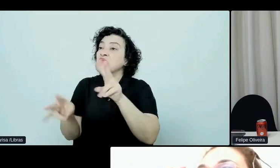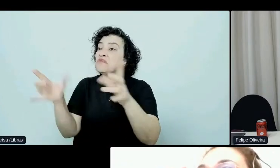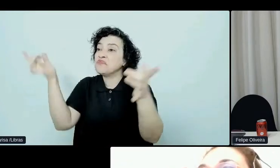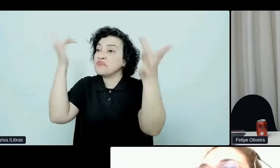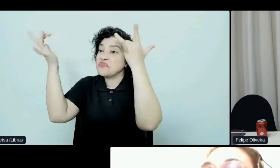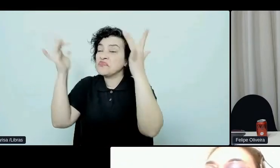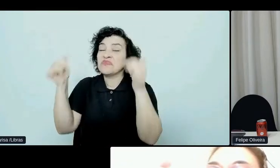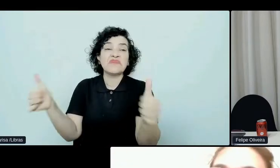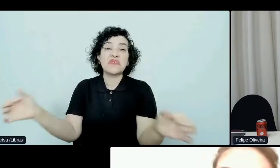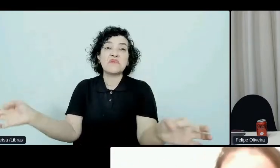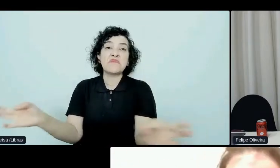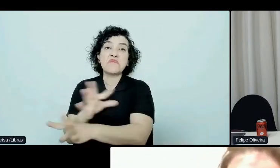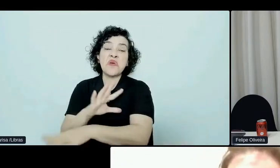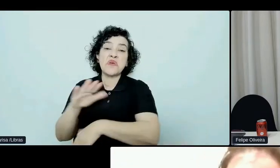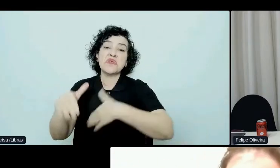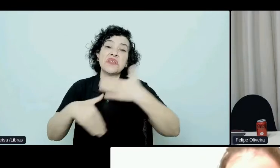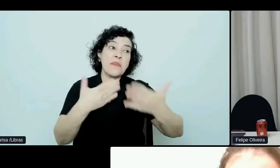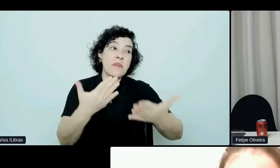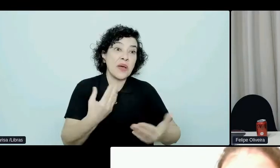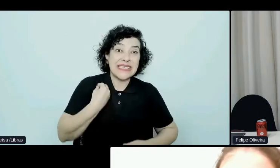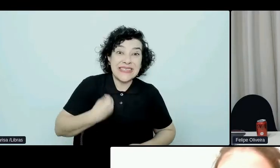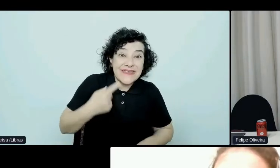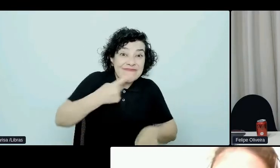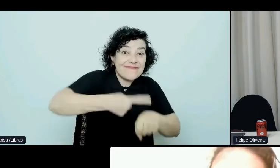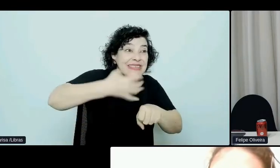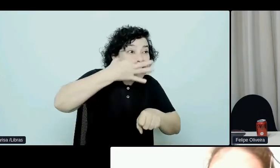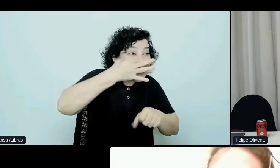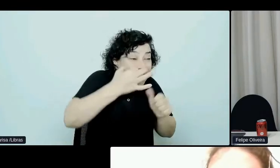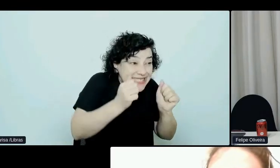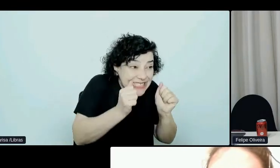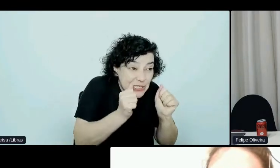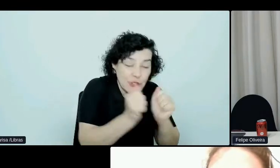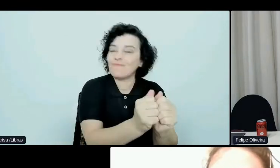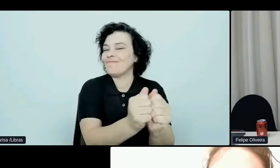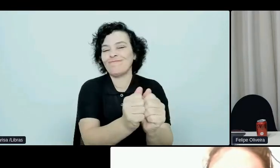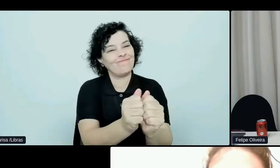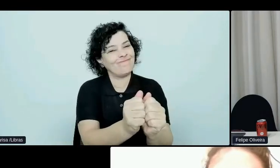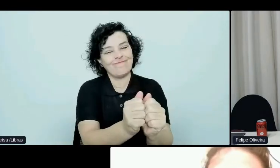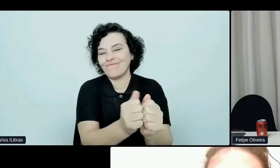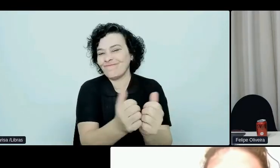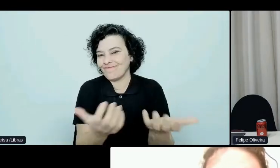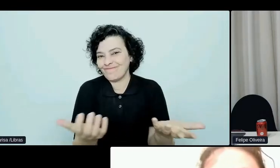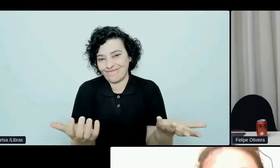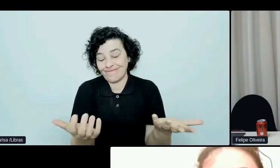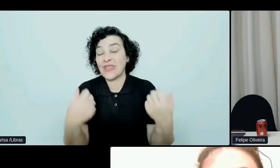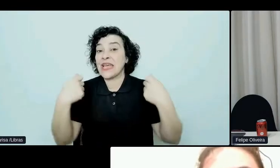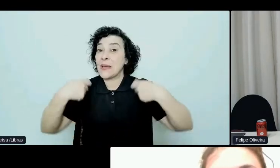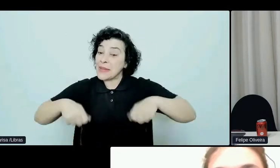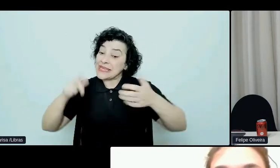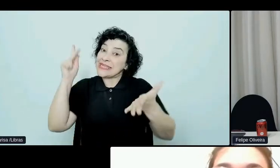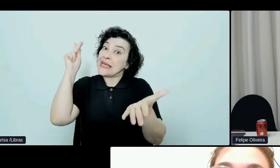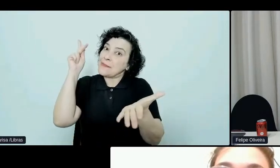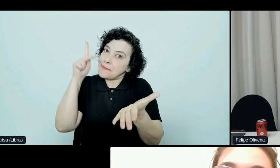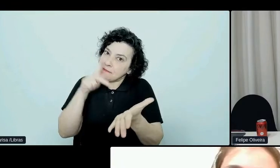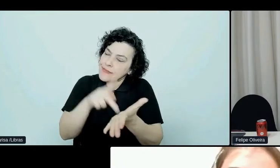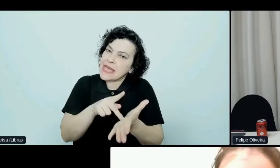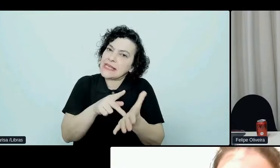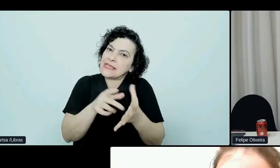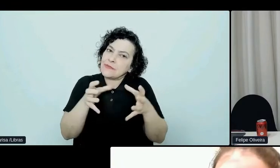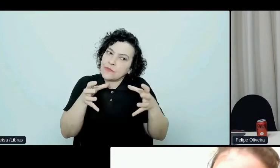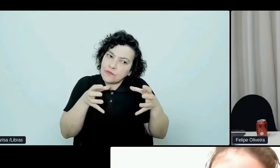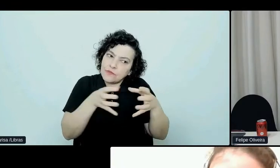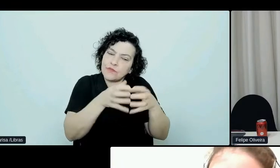palestras, com a psicoeducação mesmo. Porque a leitura acaba entrando naquela